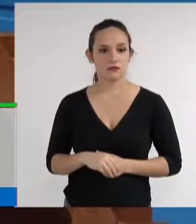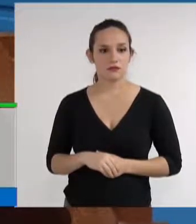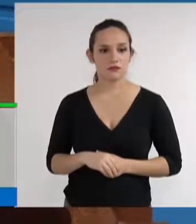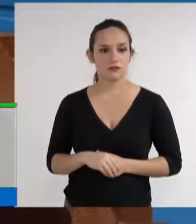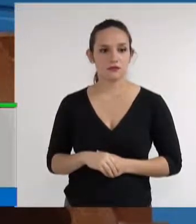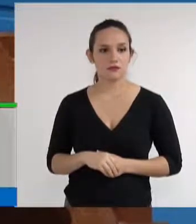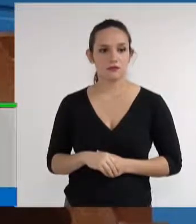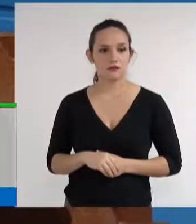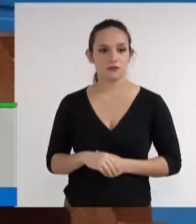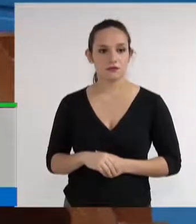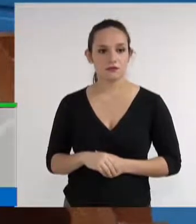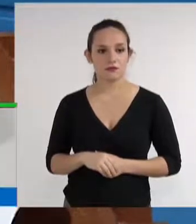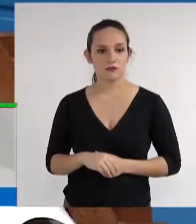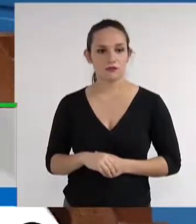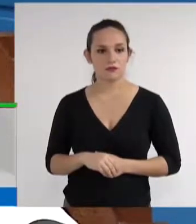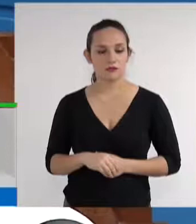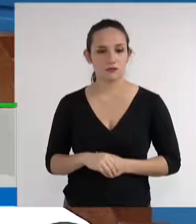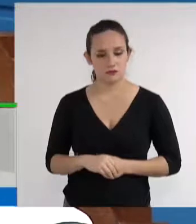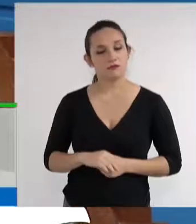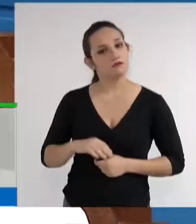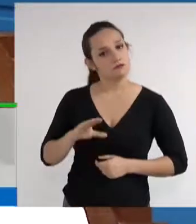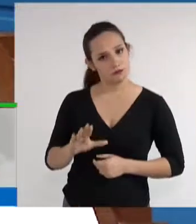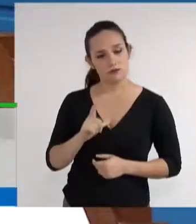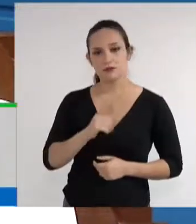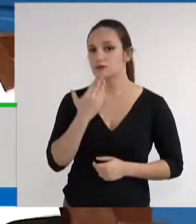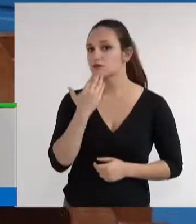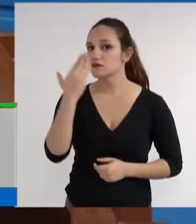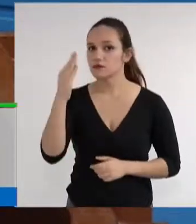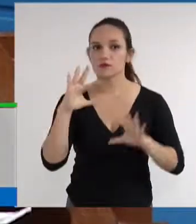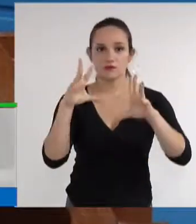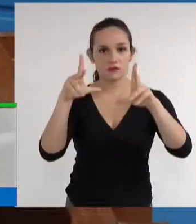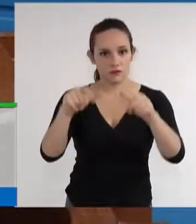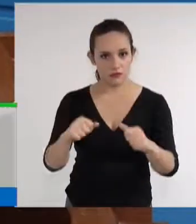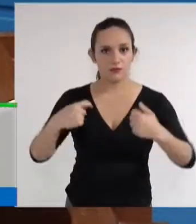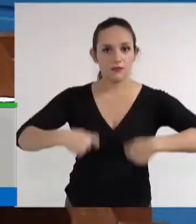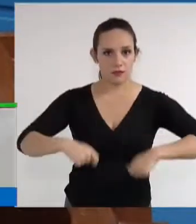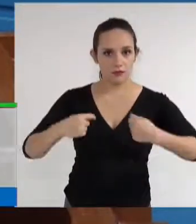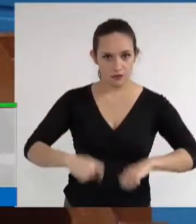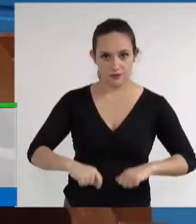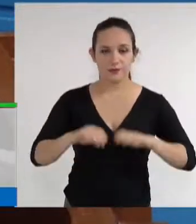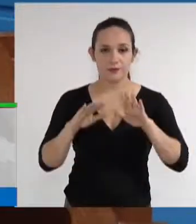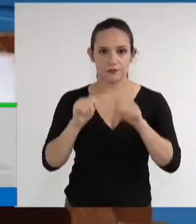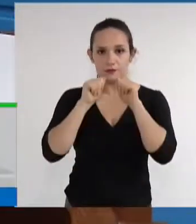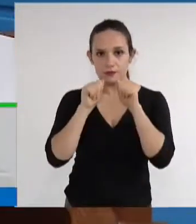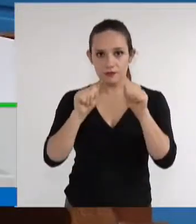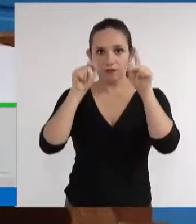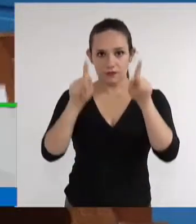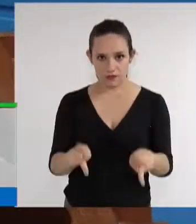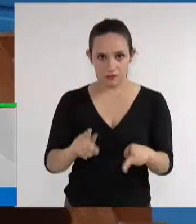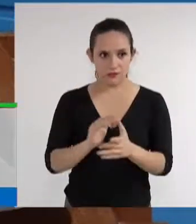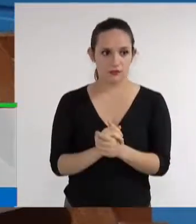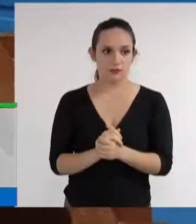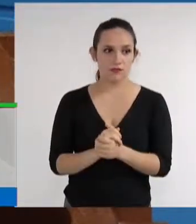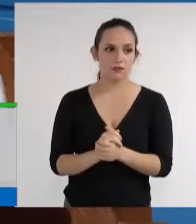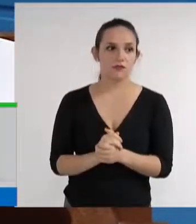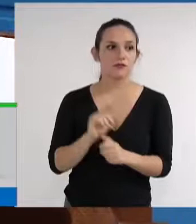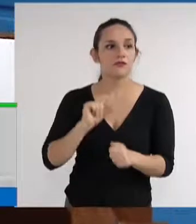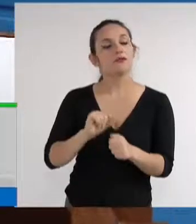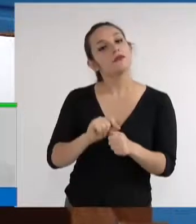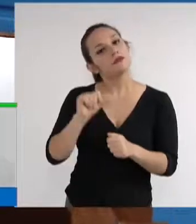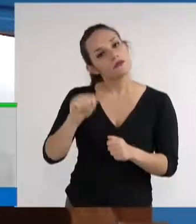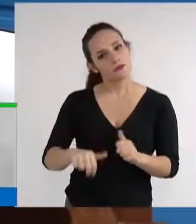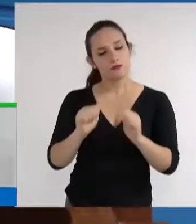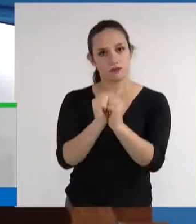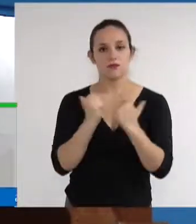as nossas solicitações e os nossos encaminhamentos que nós fizemos na audiência pública que nós realizamos aqui